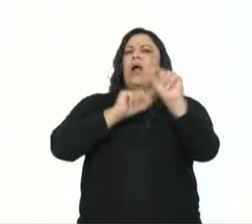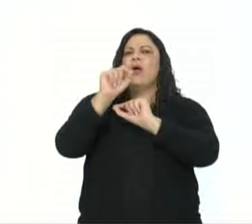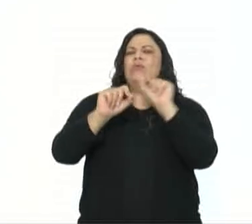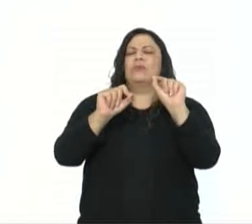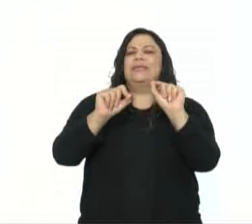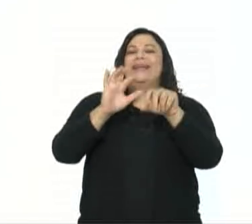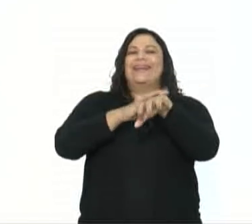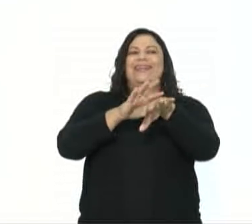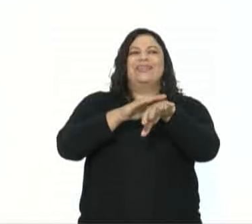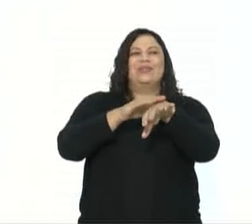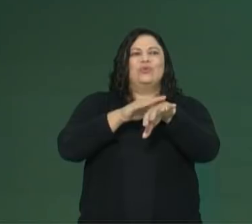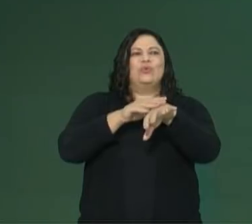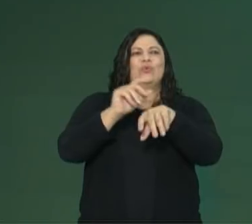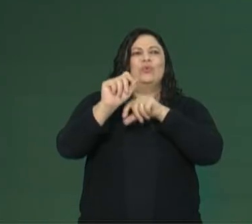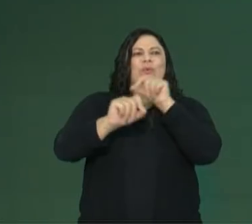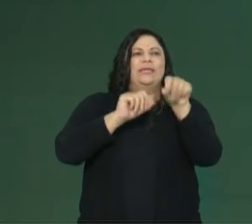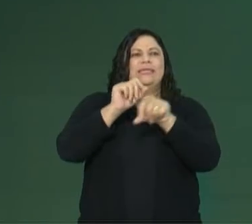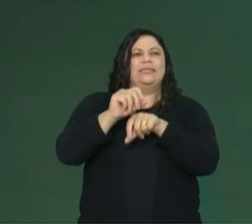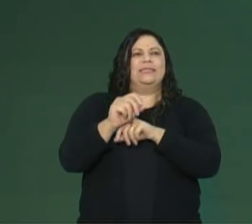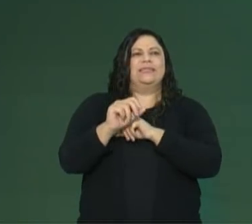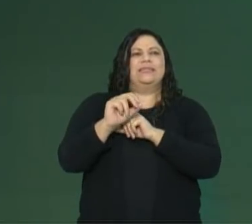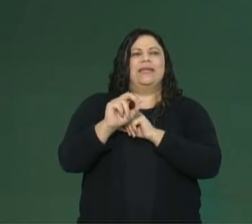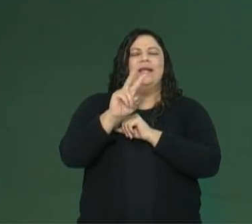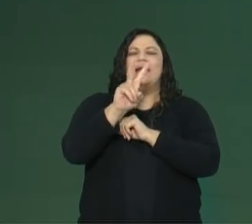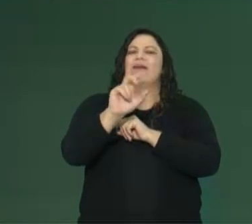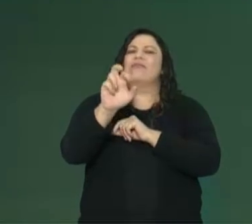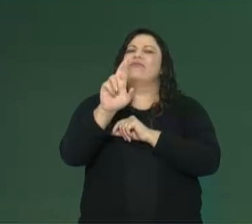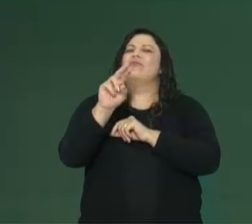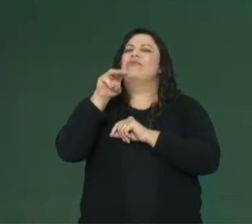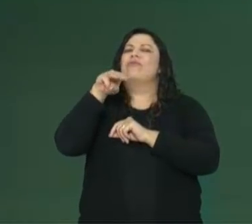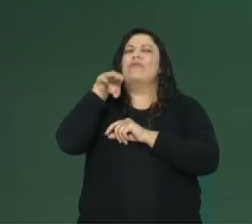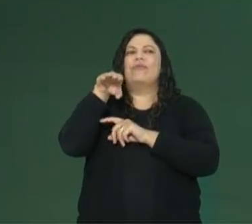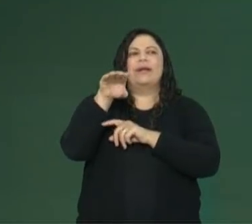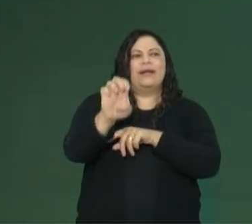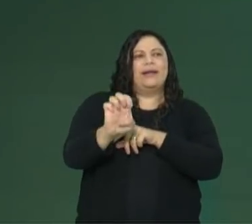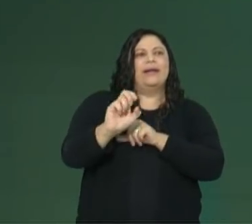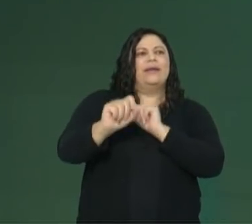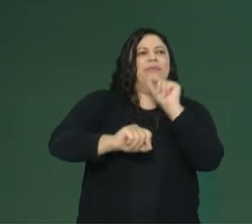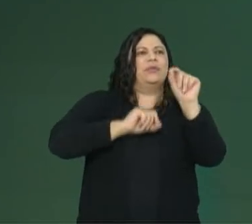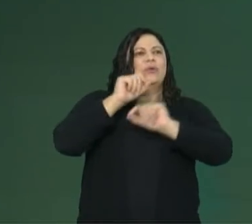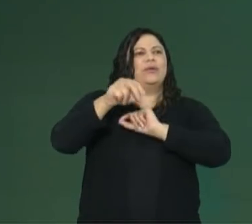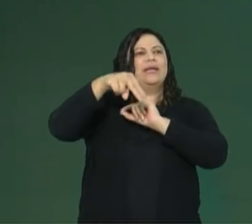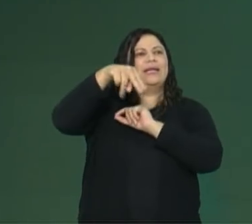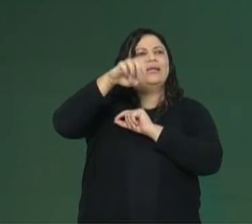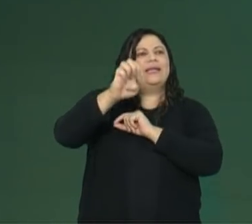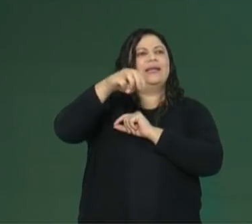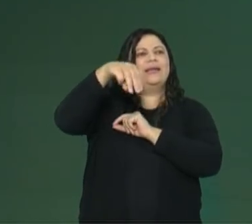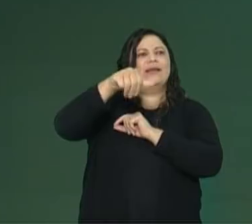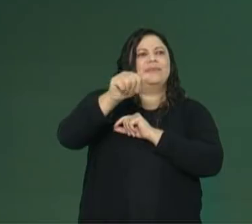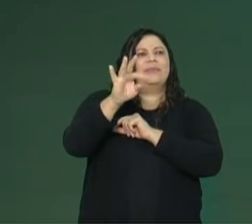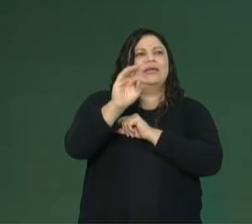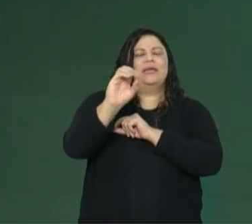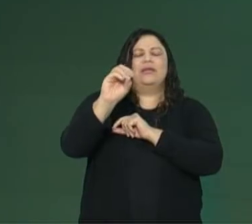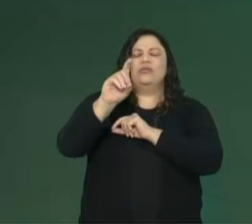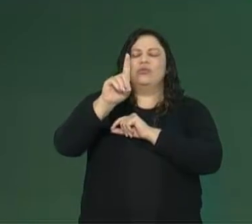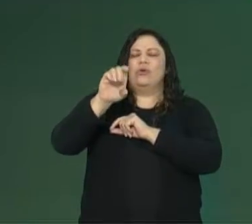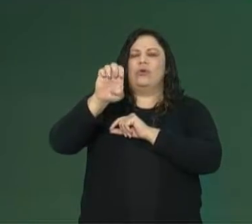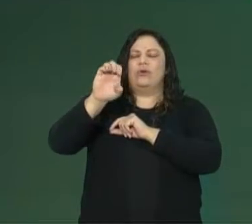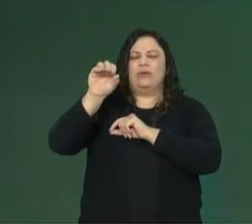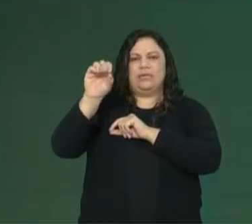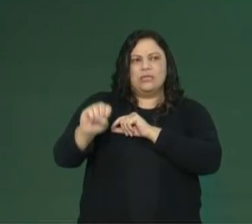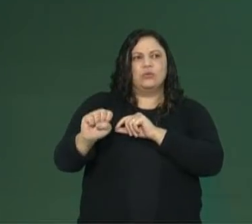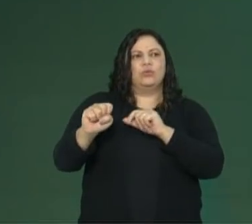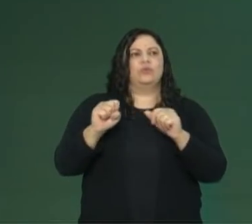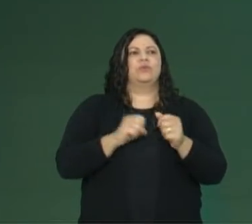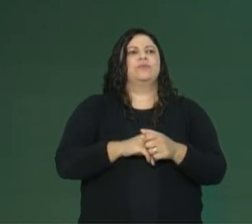nematóides, Tenias e a Plateuminte, corta da lista, correto? Esquistocelmose é Plateuminte, corta da lista. Sobrou o